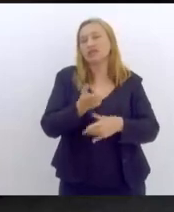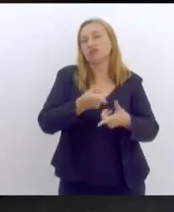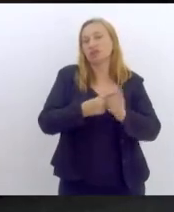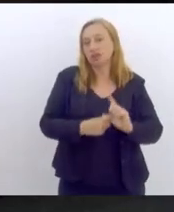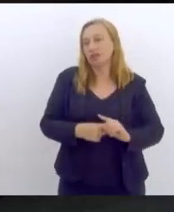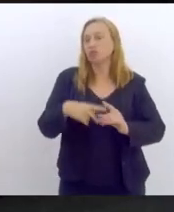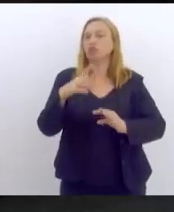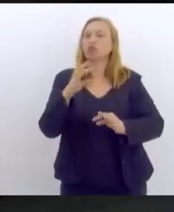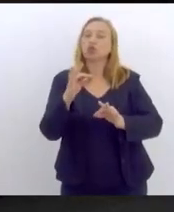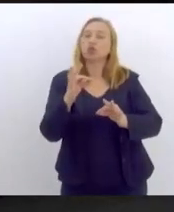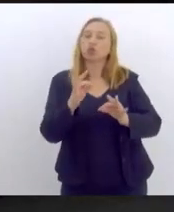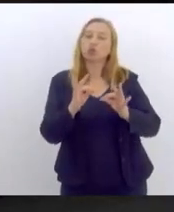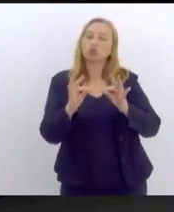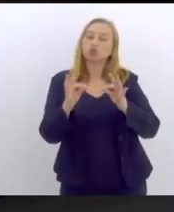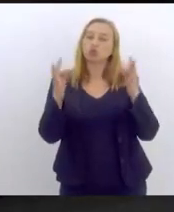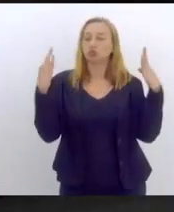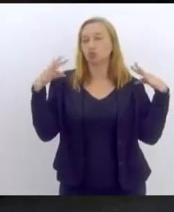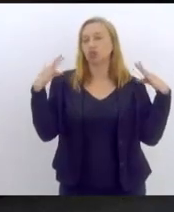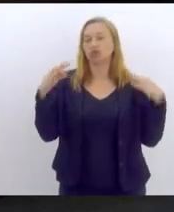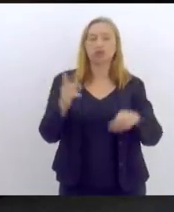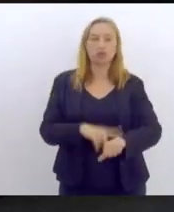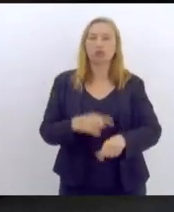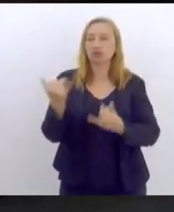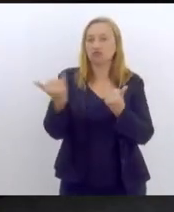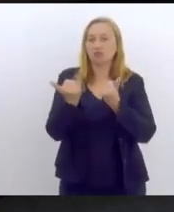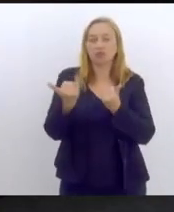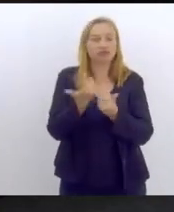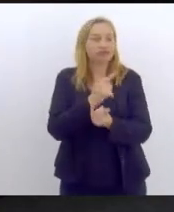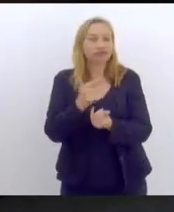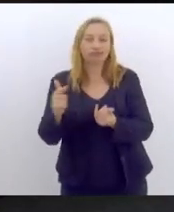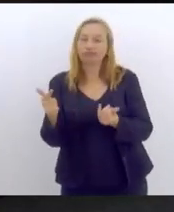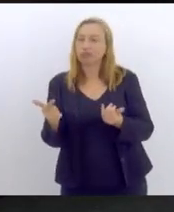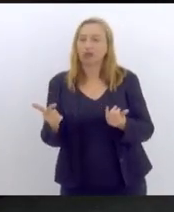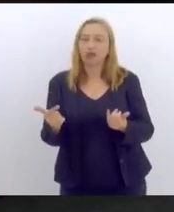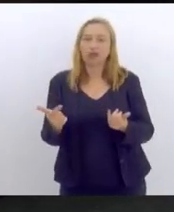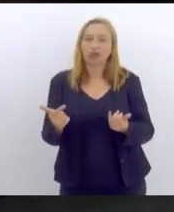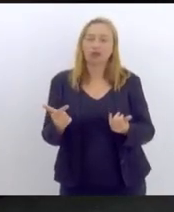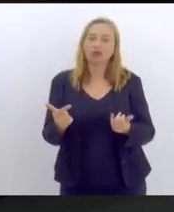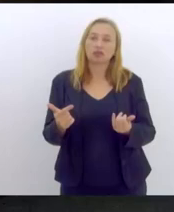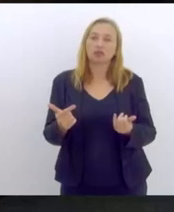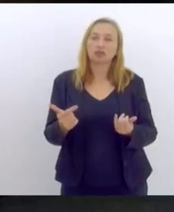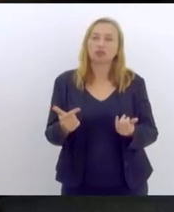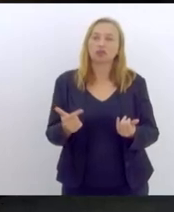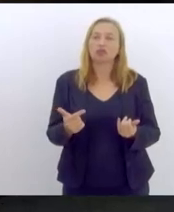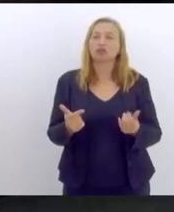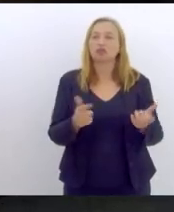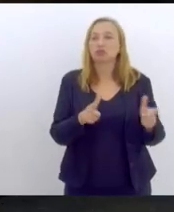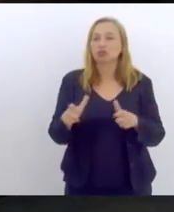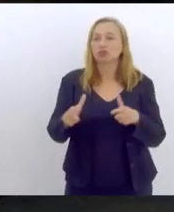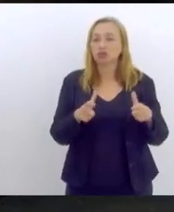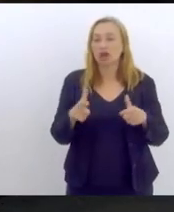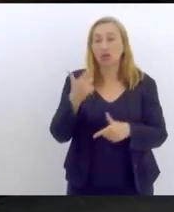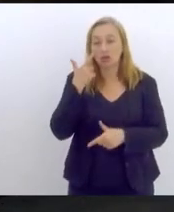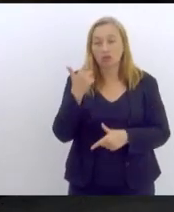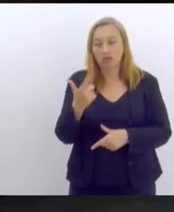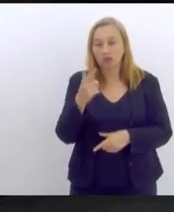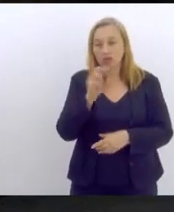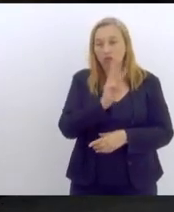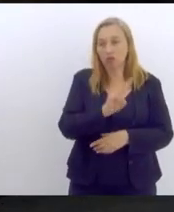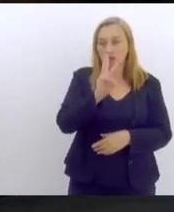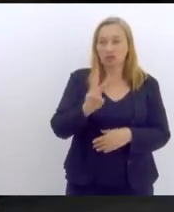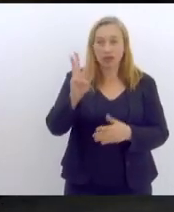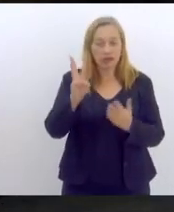nesse momento, a gente acaba não tendo a informação necessária sobre a balneabilidade desses lugares. Estou com um site aqui aberto